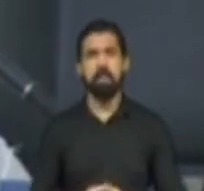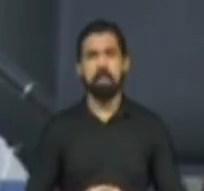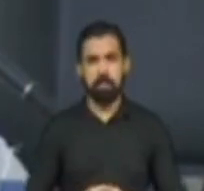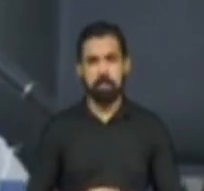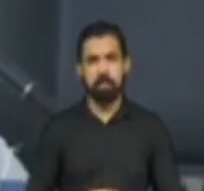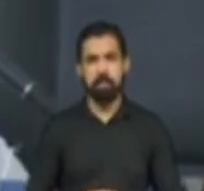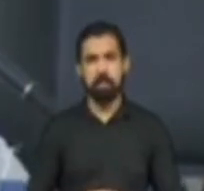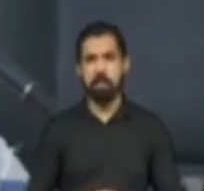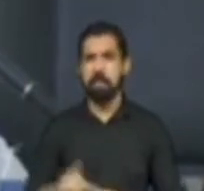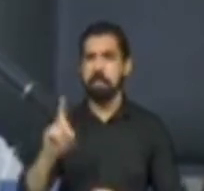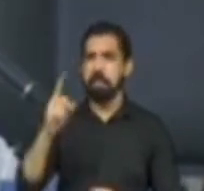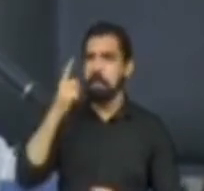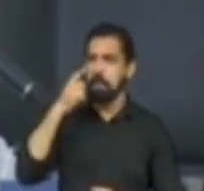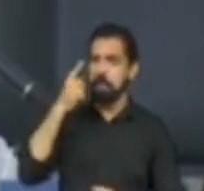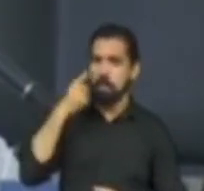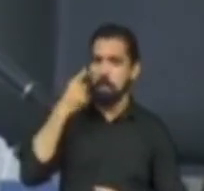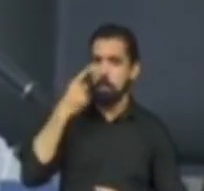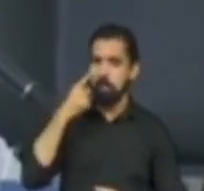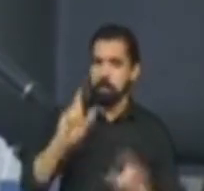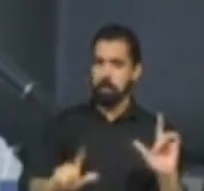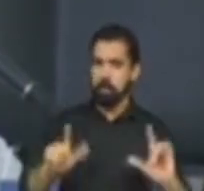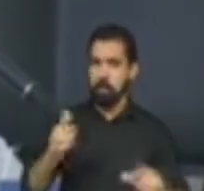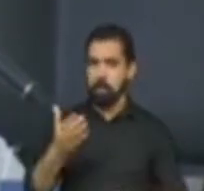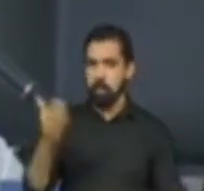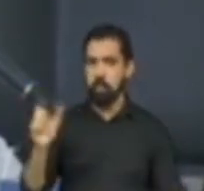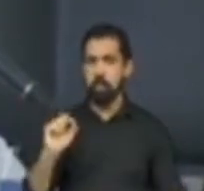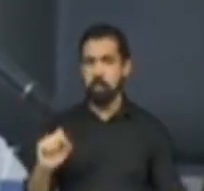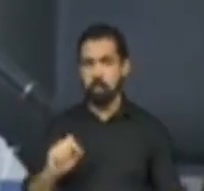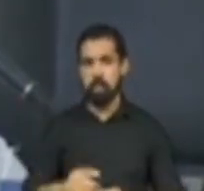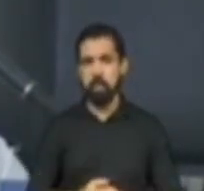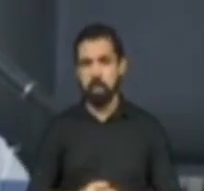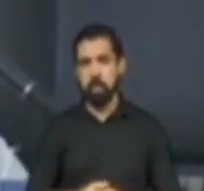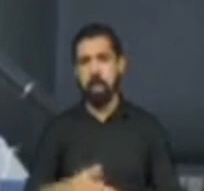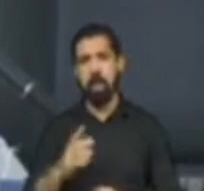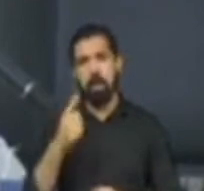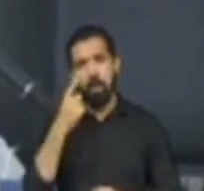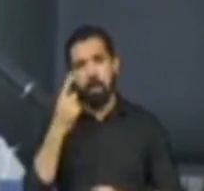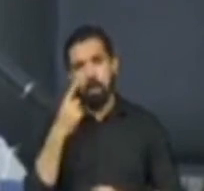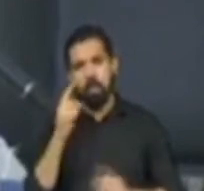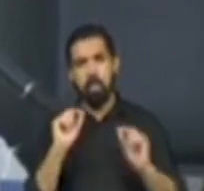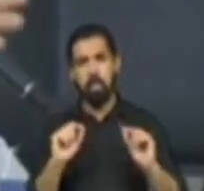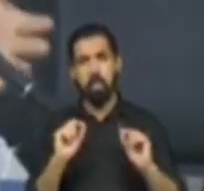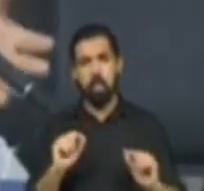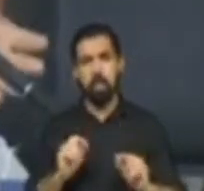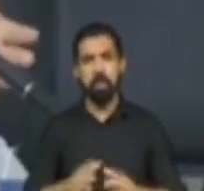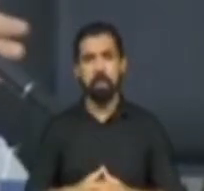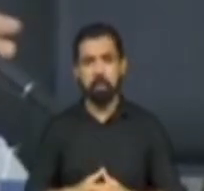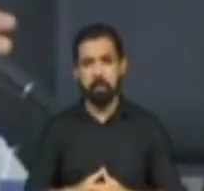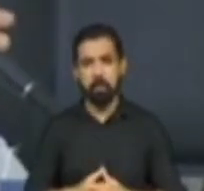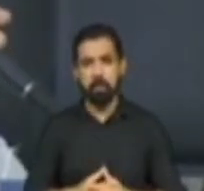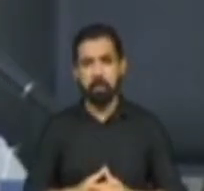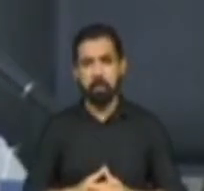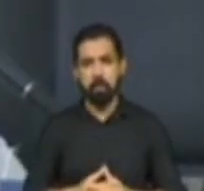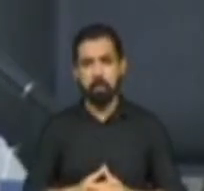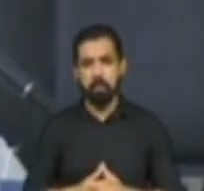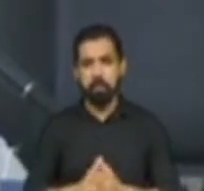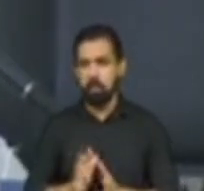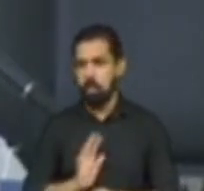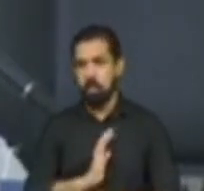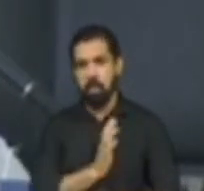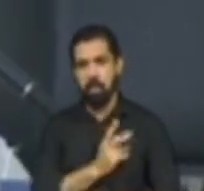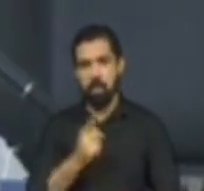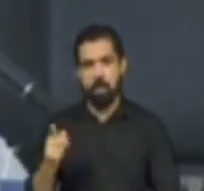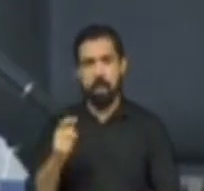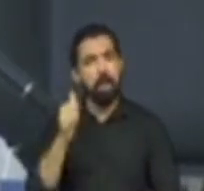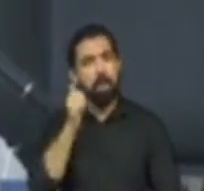amor de Deus, eu tenho visto noticiários, eu tenho visto pessoas noticiarem, dizerem, é um absurdo. Uma mulher que